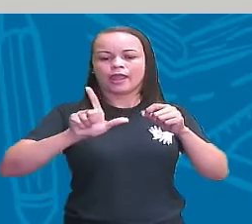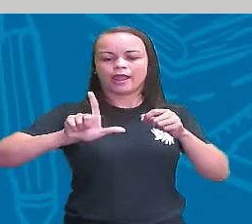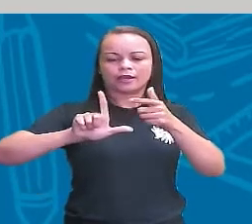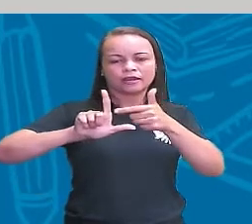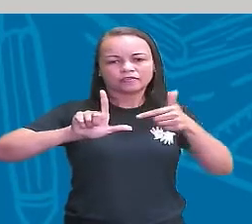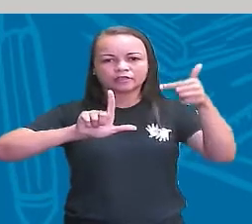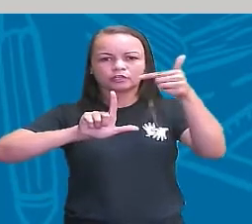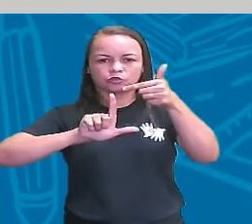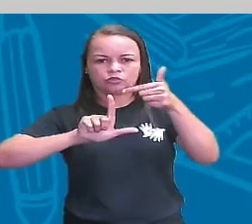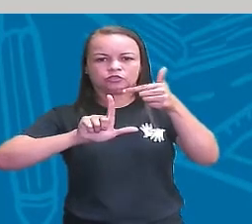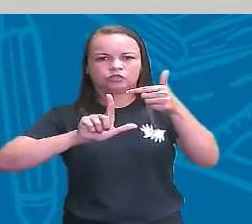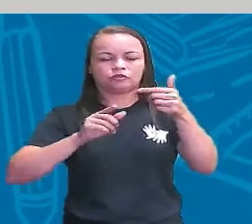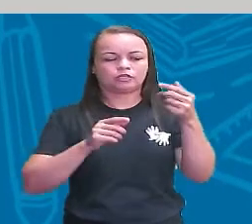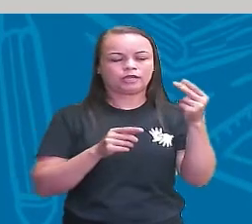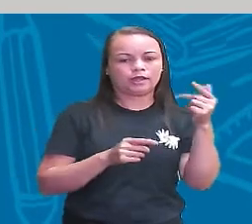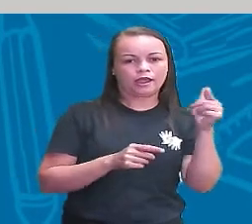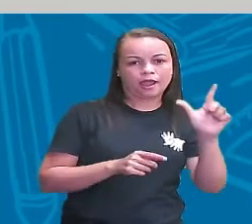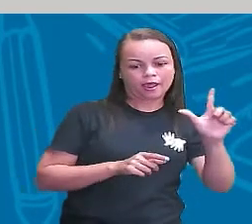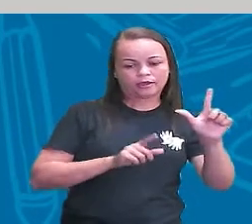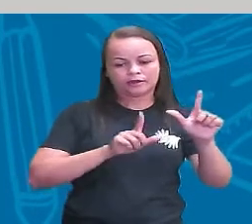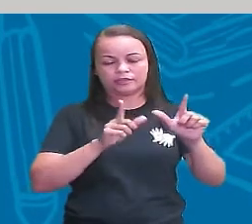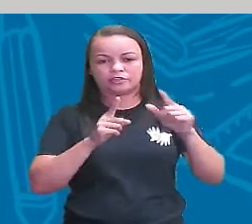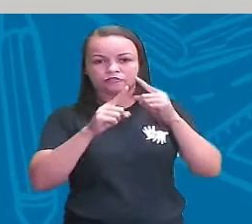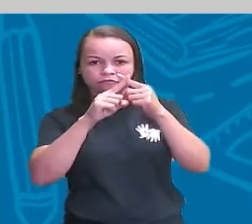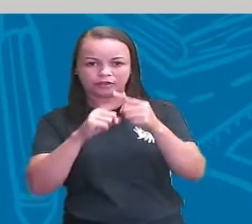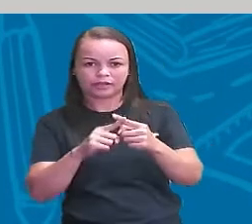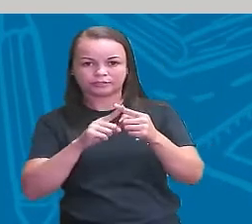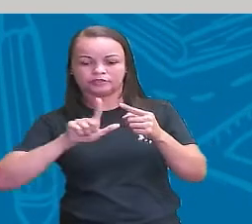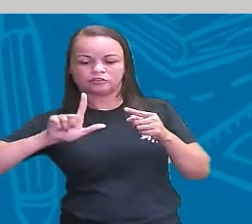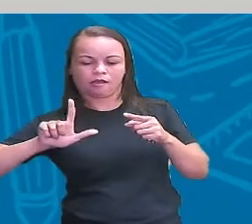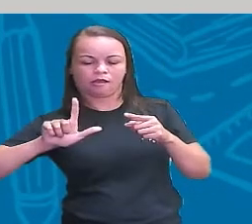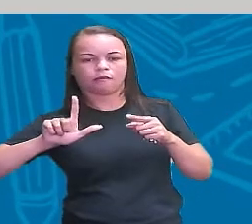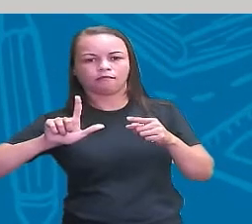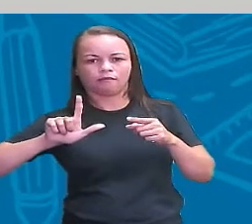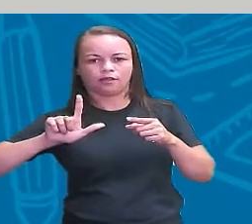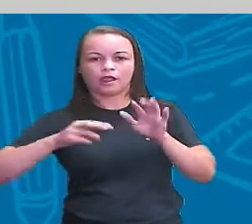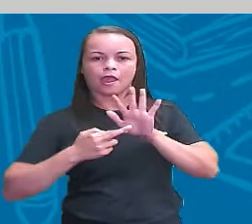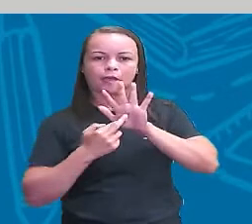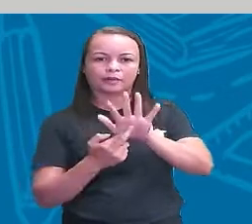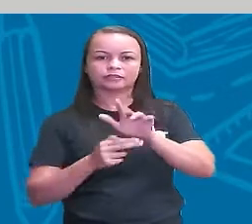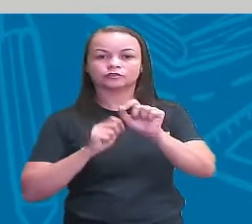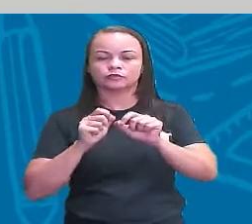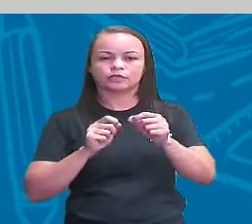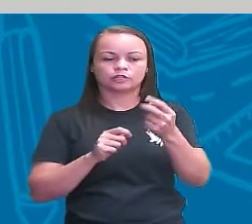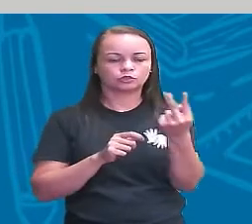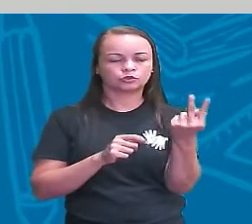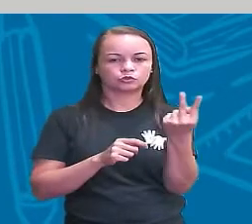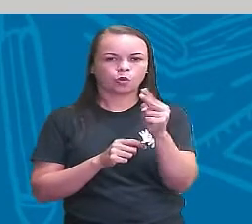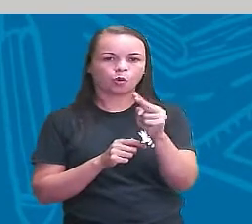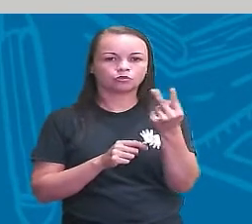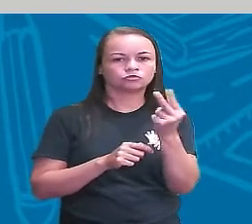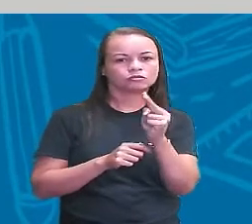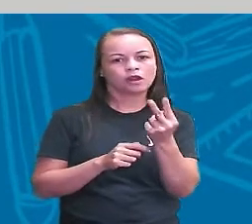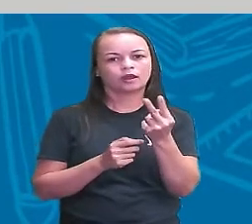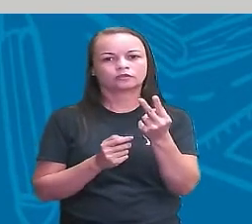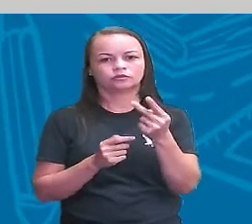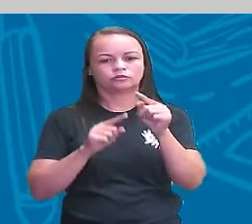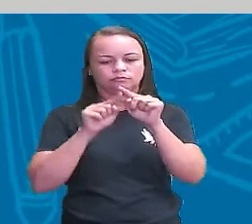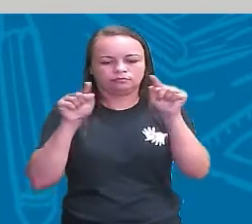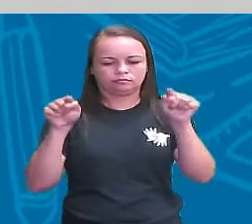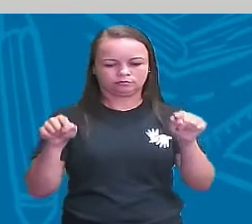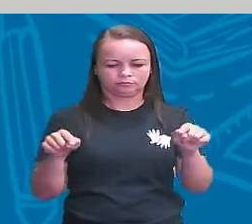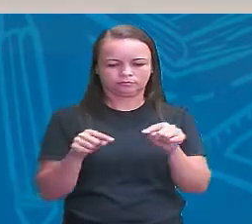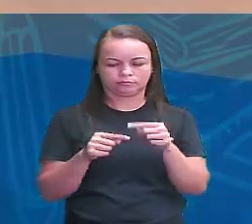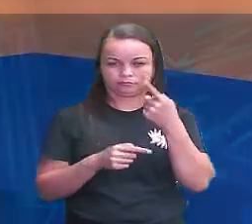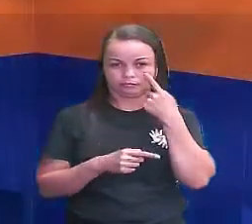Porque eu vou ter o quê? Eu vou ter L vezes L. Eu estou representando o quê? 2 lados do meu quadrado. Não é